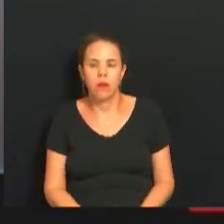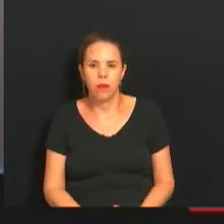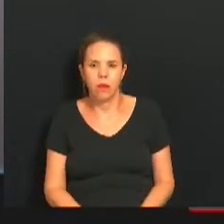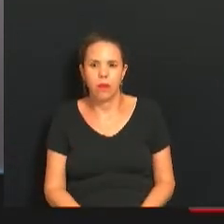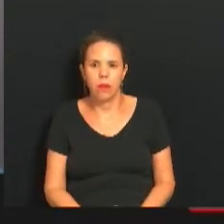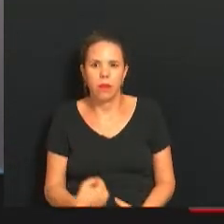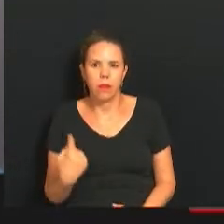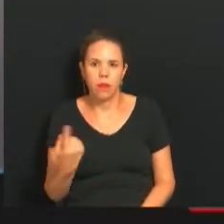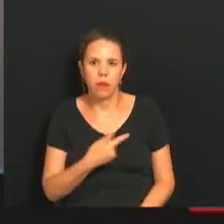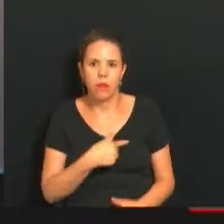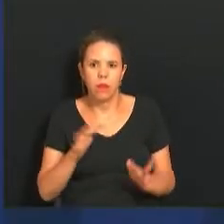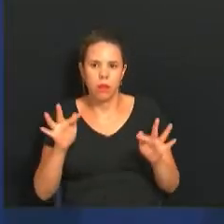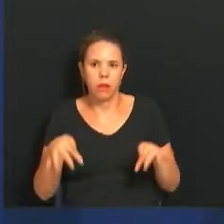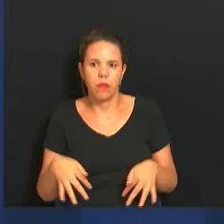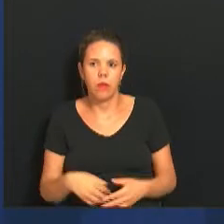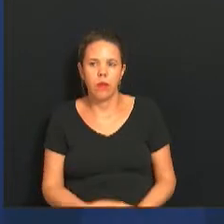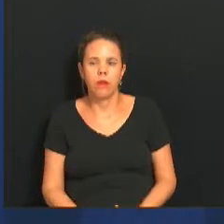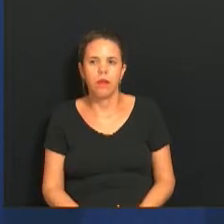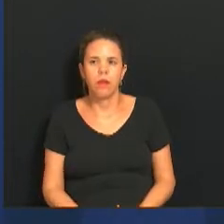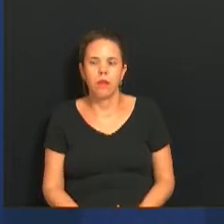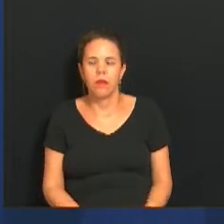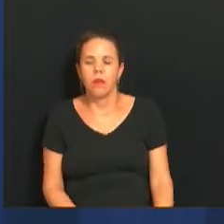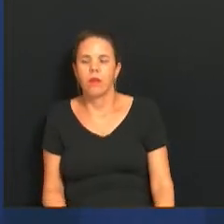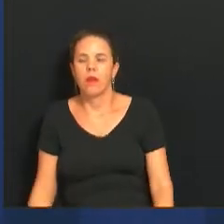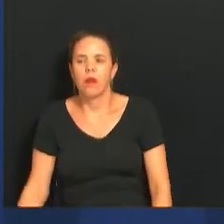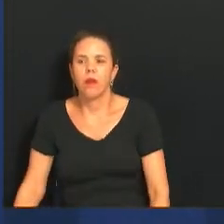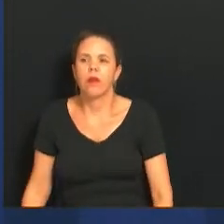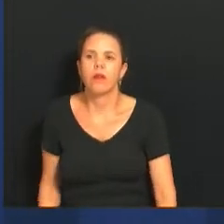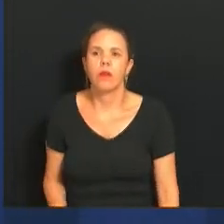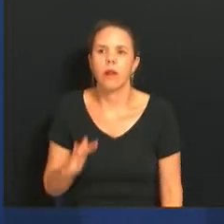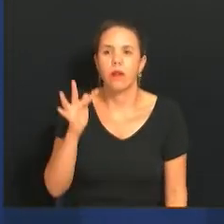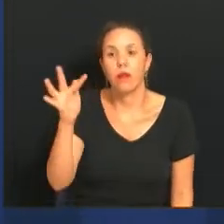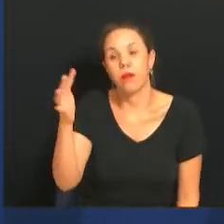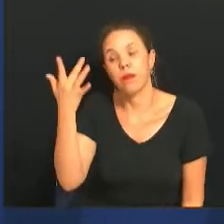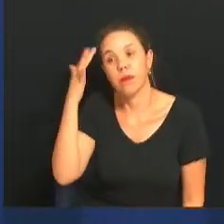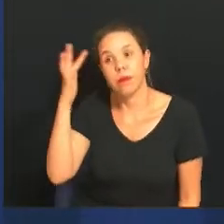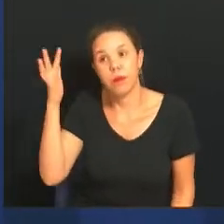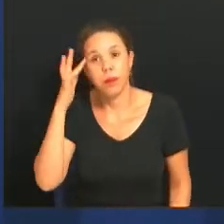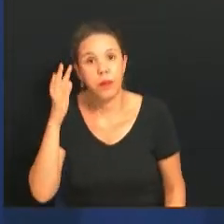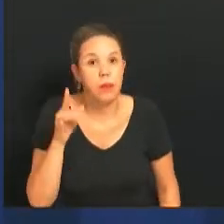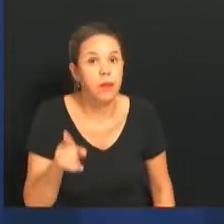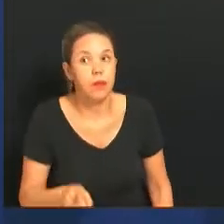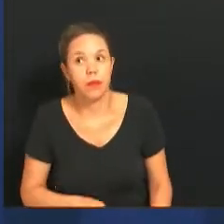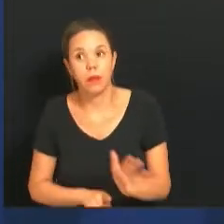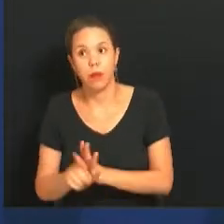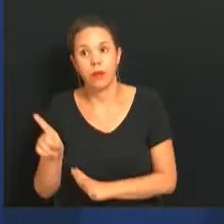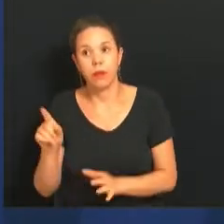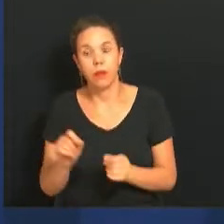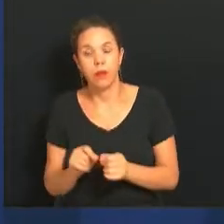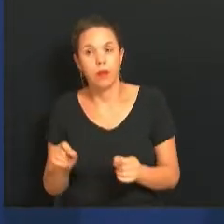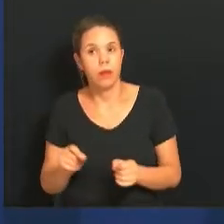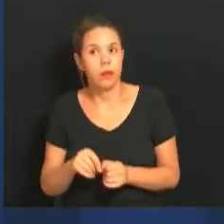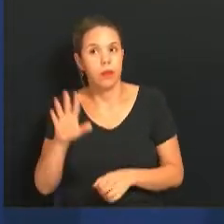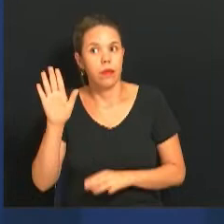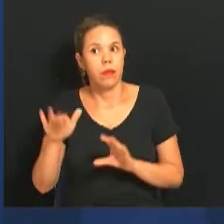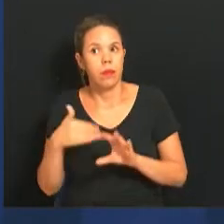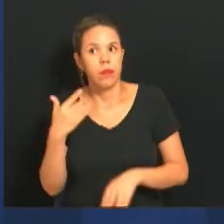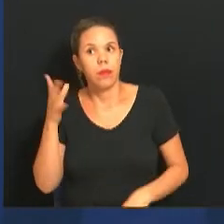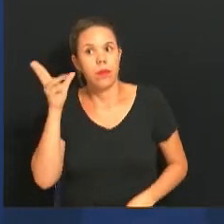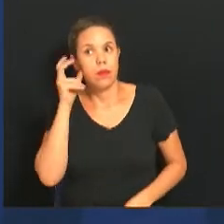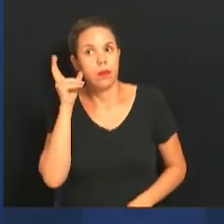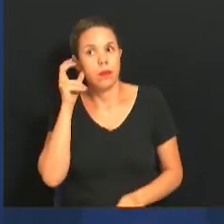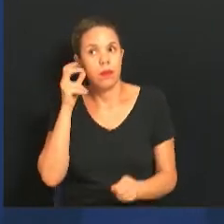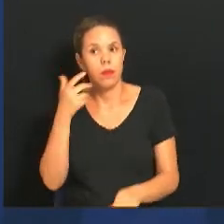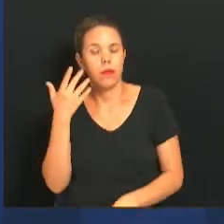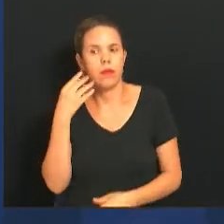nós encerrarmos, e já que você citou futurologia, imagino que seja a pergunta que você mais escuta, que não tem